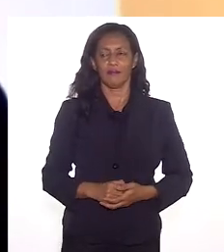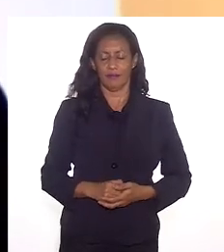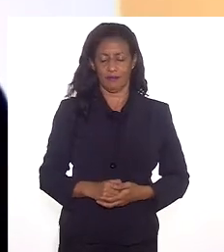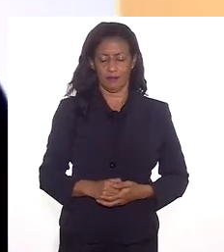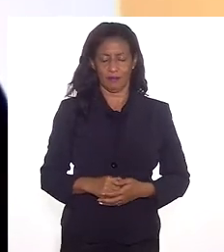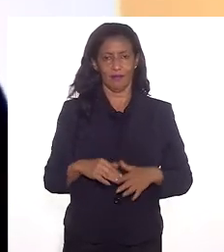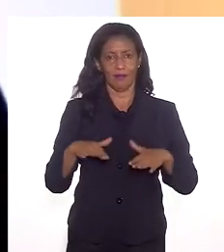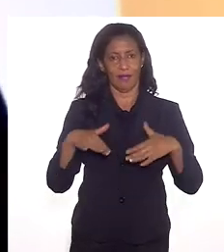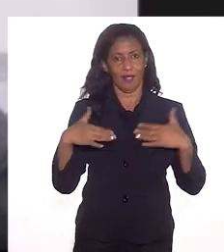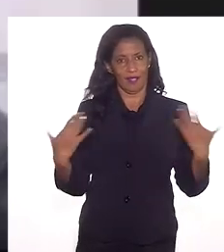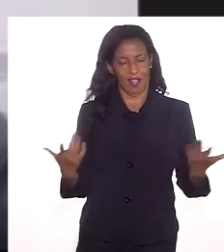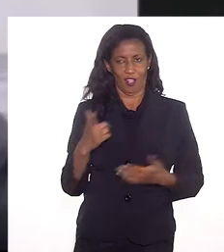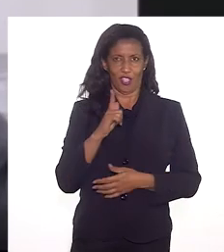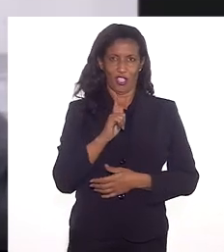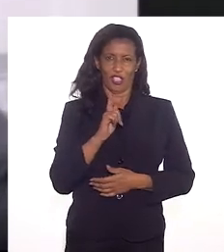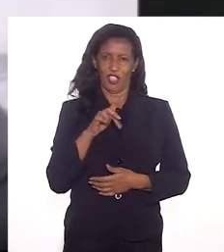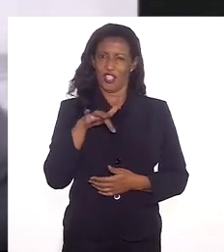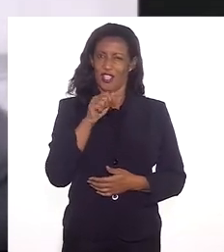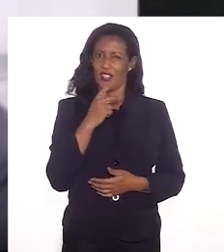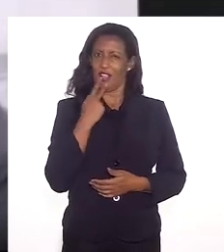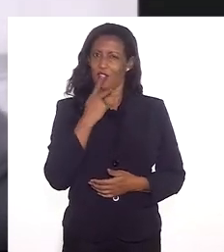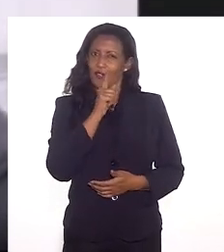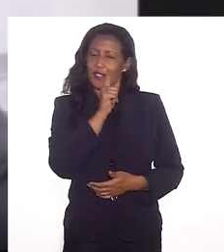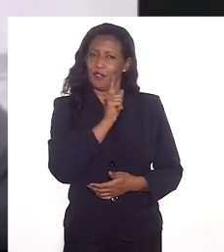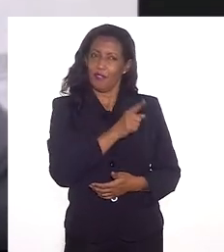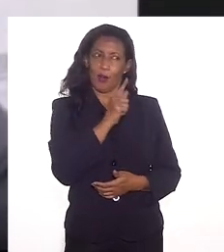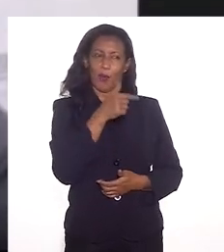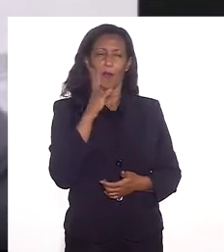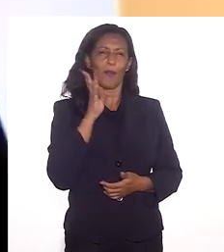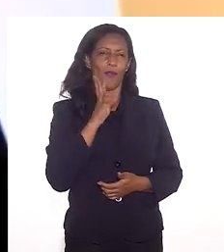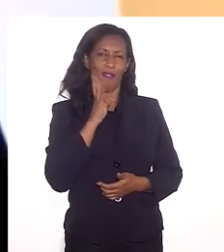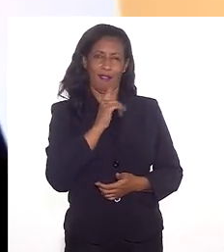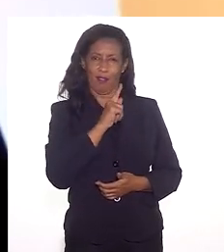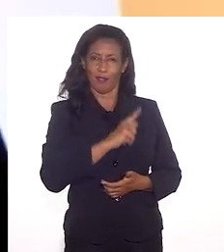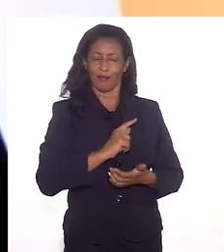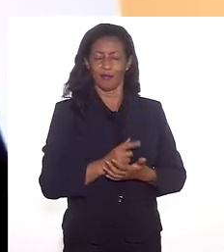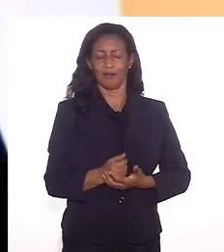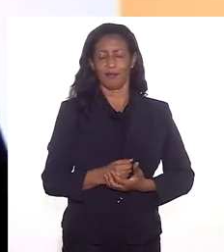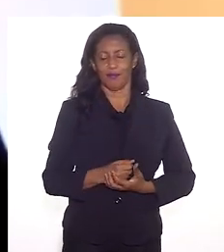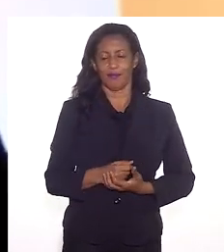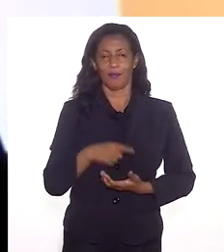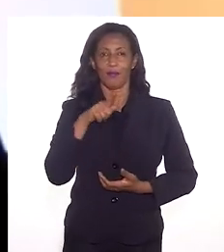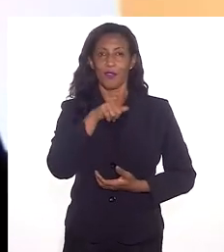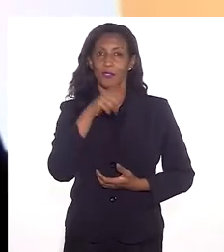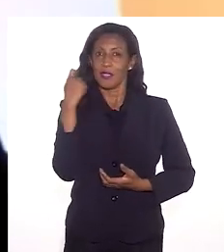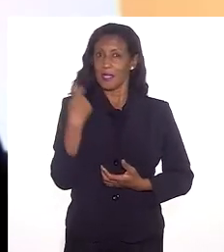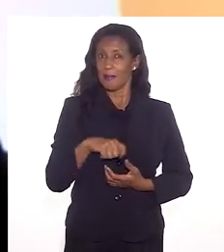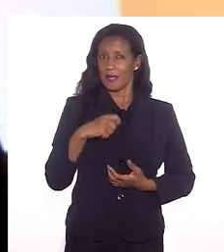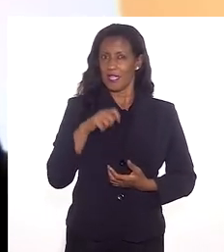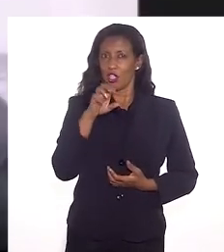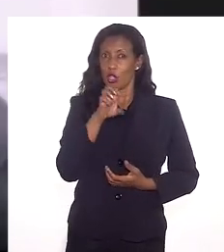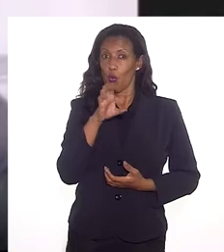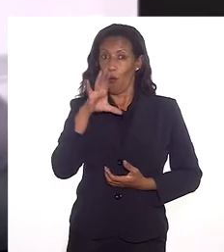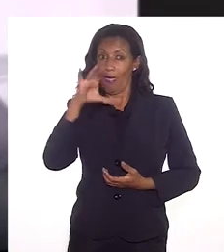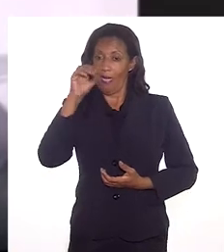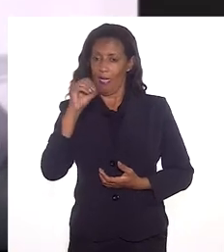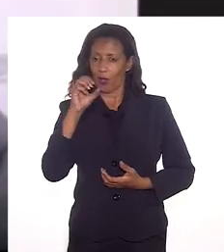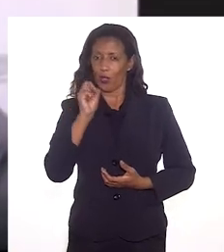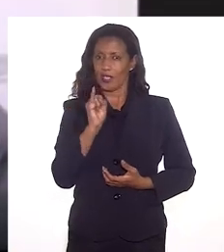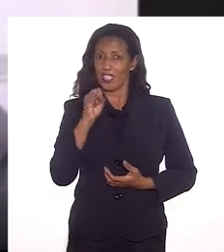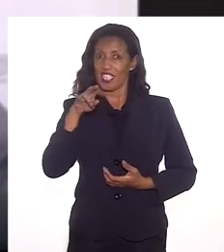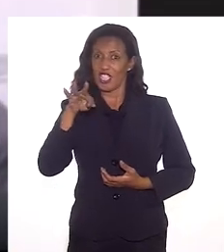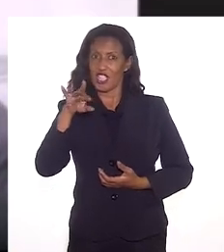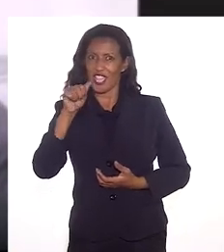calendário claro já fiz acho que você bem sou uma coisa muito legal assim que você precisa de um ecossistema